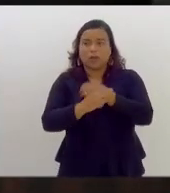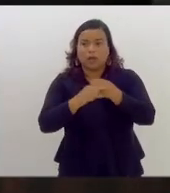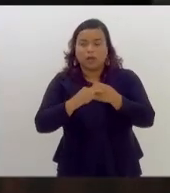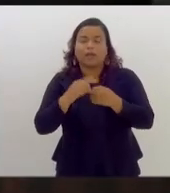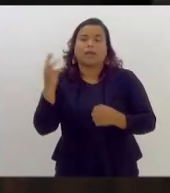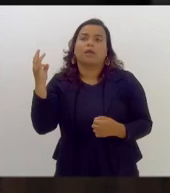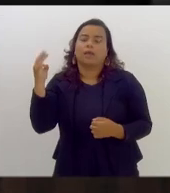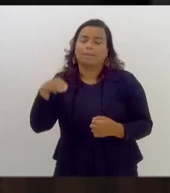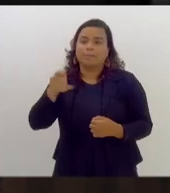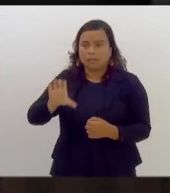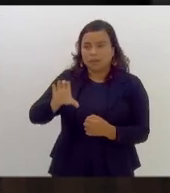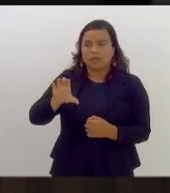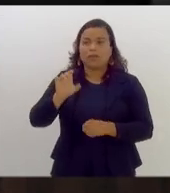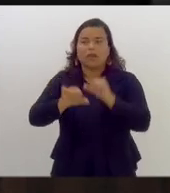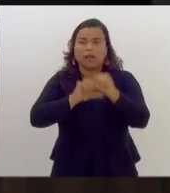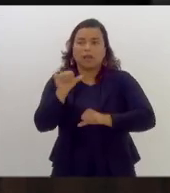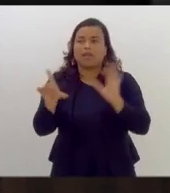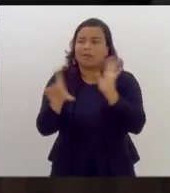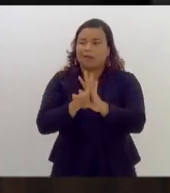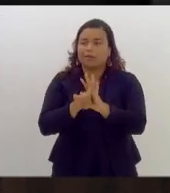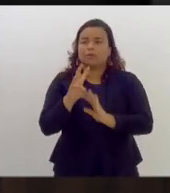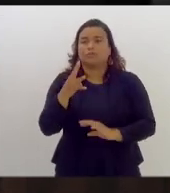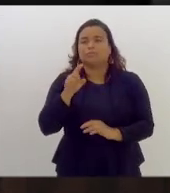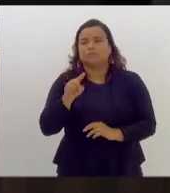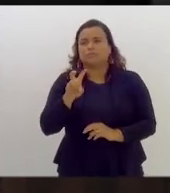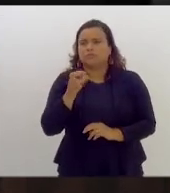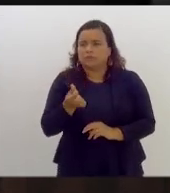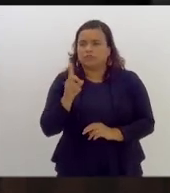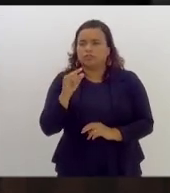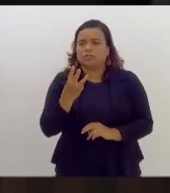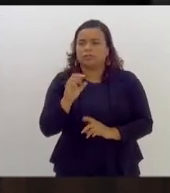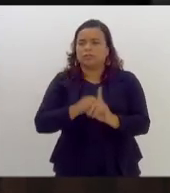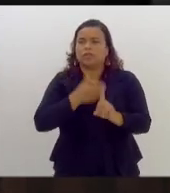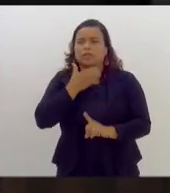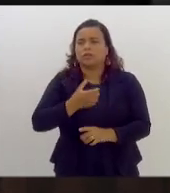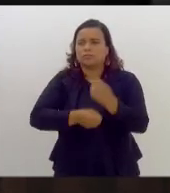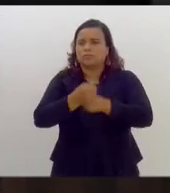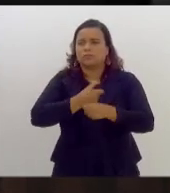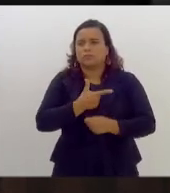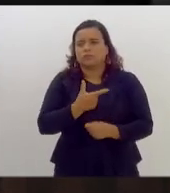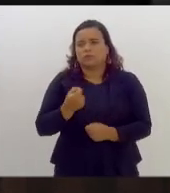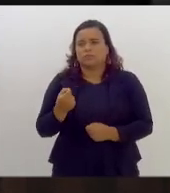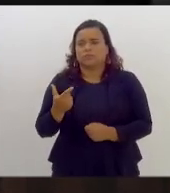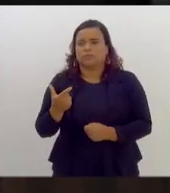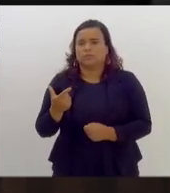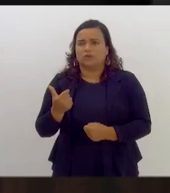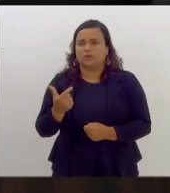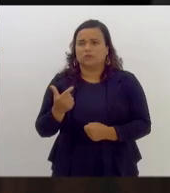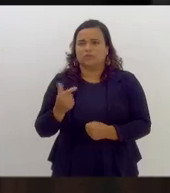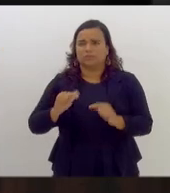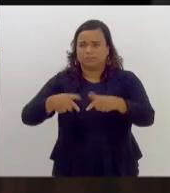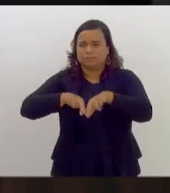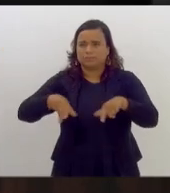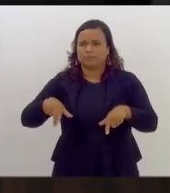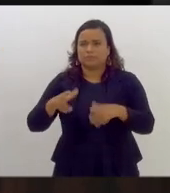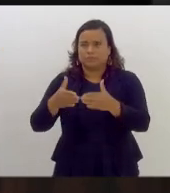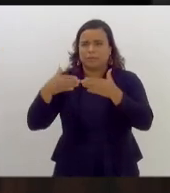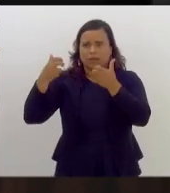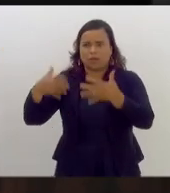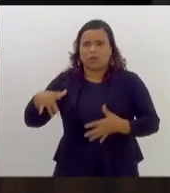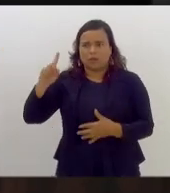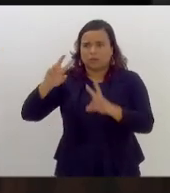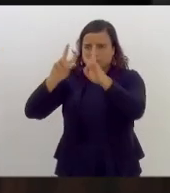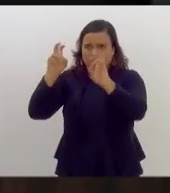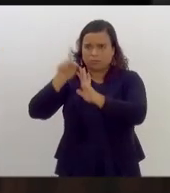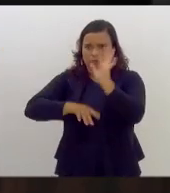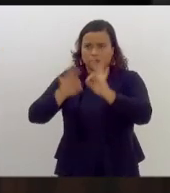Mink, que altera a lei 4056 de 30 de dezembro de 2002 e dá outras providências. Pela ordem, senhor presidente, sobre o projeto, sim,